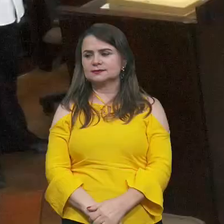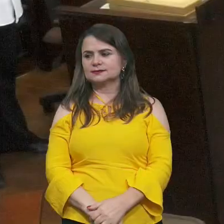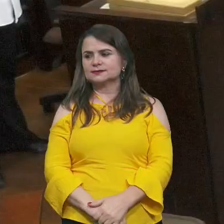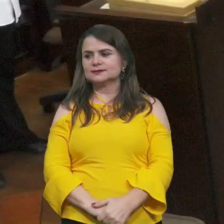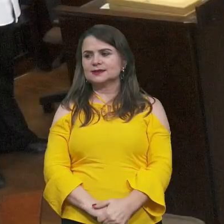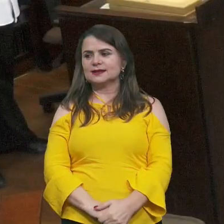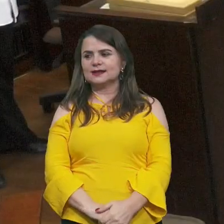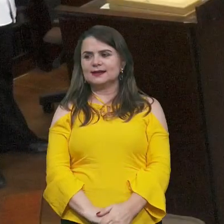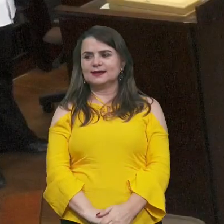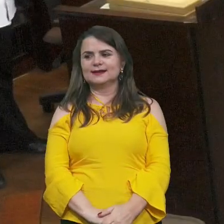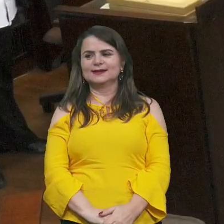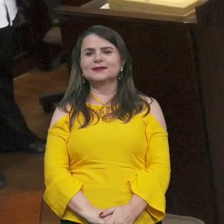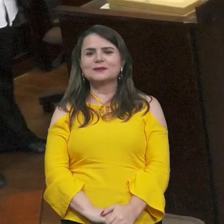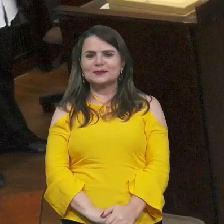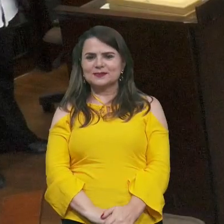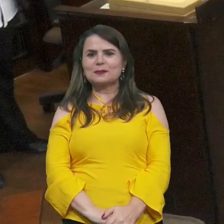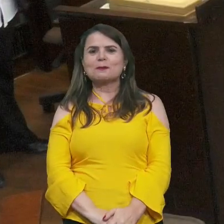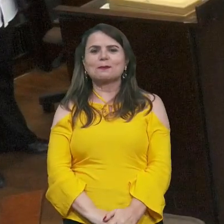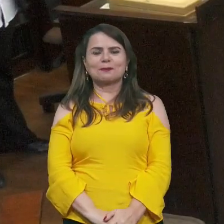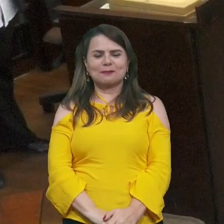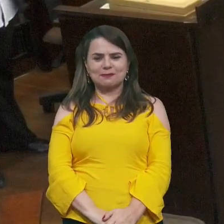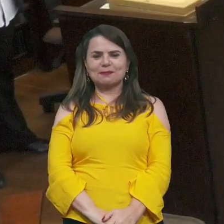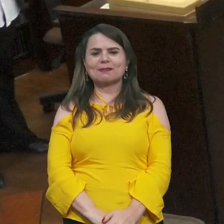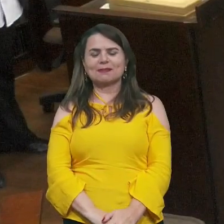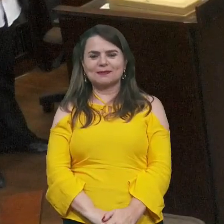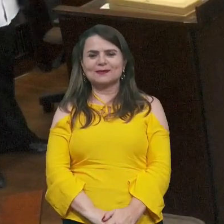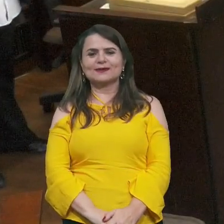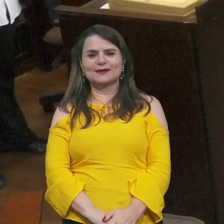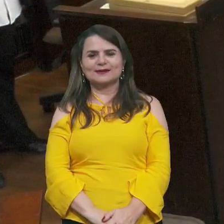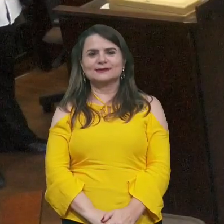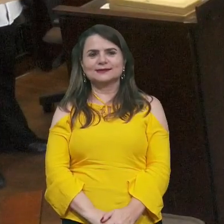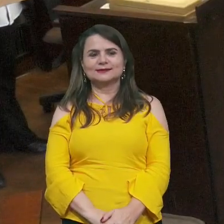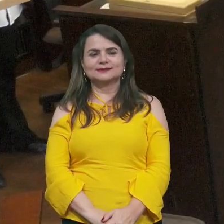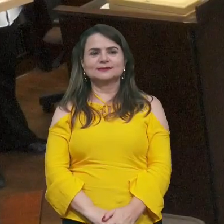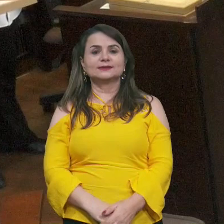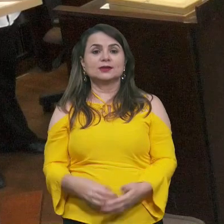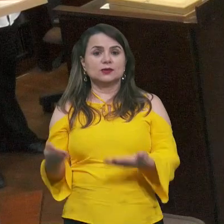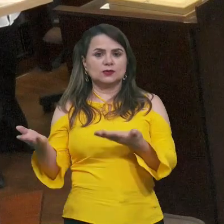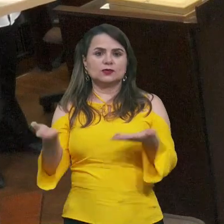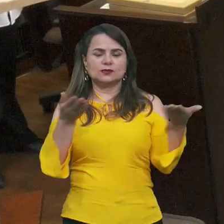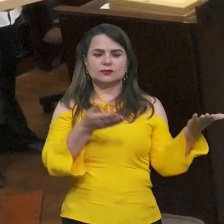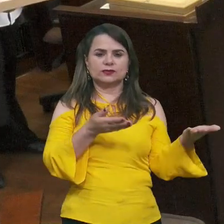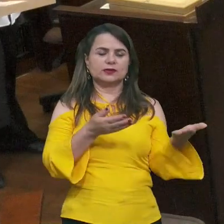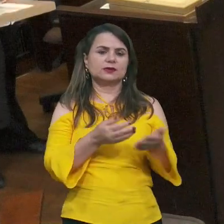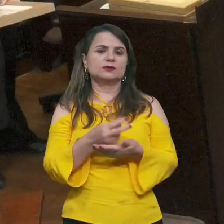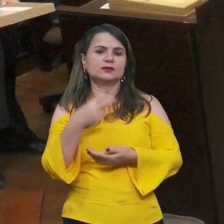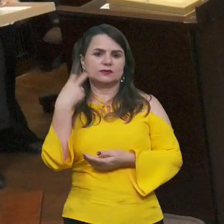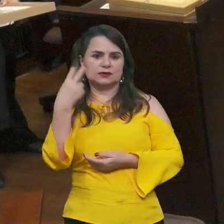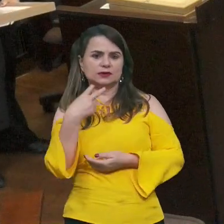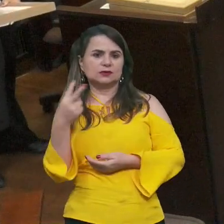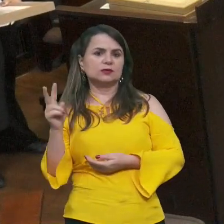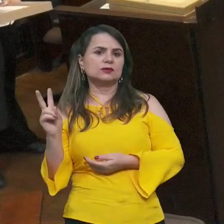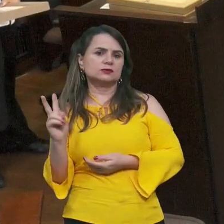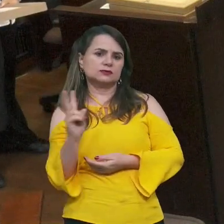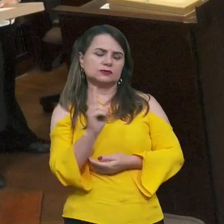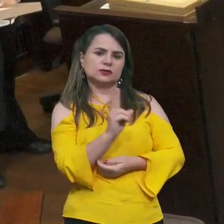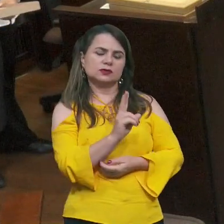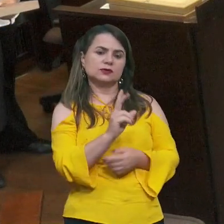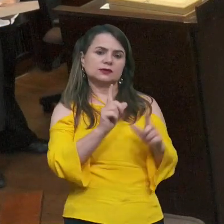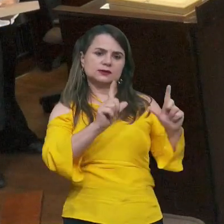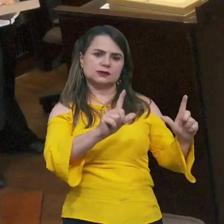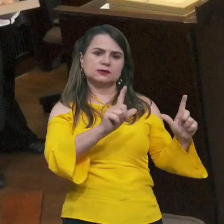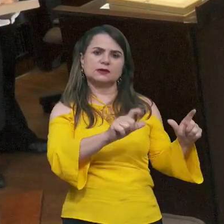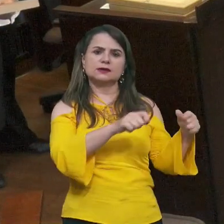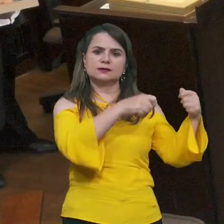Convido o vereador Eduardo Nascimento, juntamente com a vereadora Vânia Ramos, para a entrega de um diploma comemorativo à senhora Sandra Cristina de